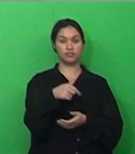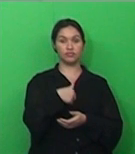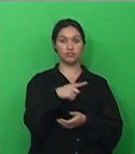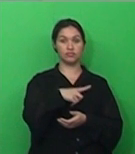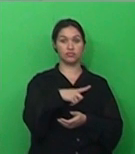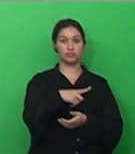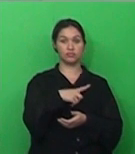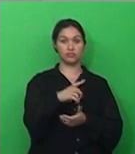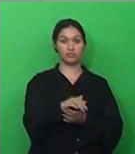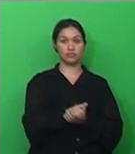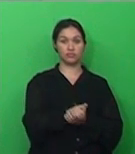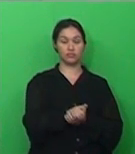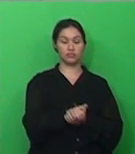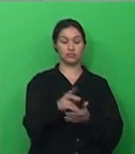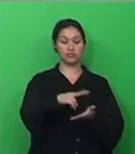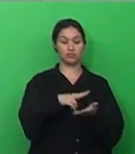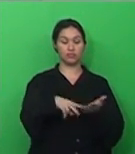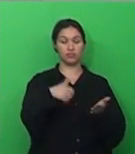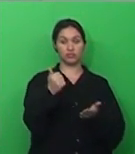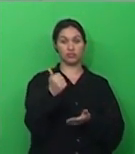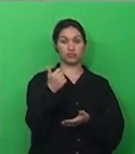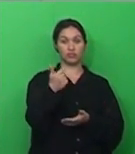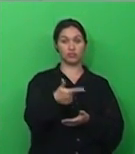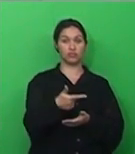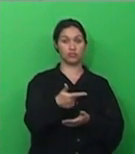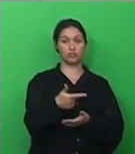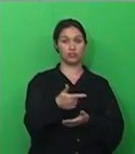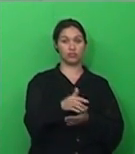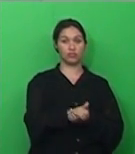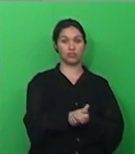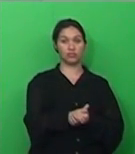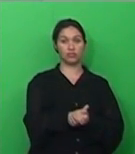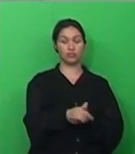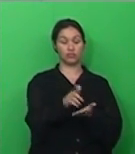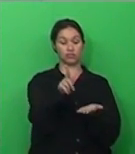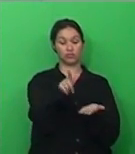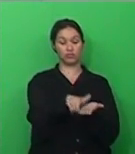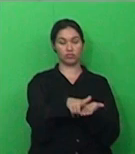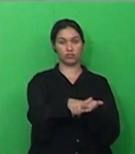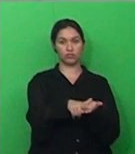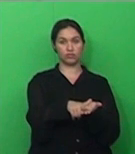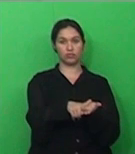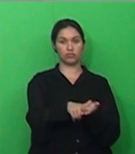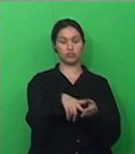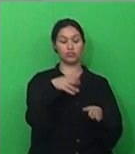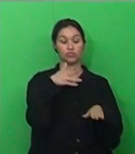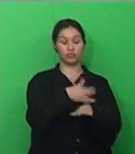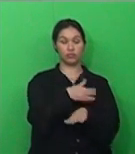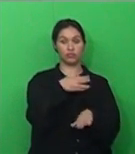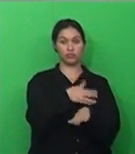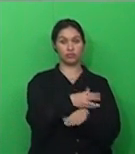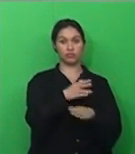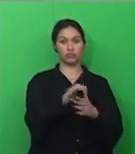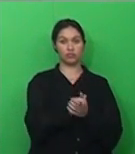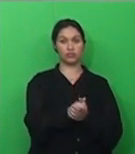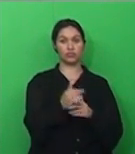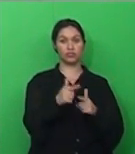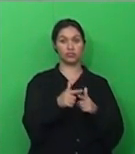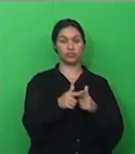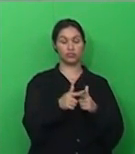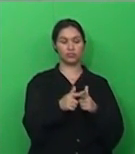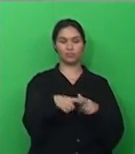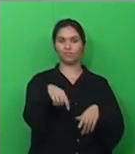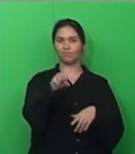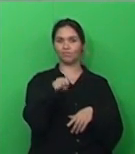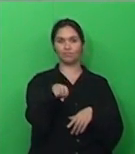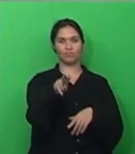praticamente 12 páginas de participações e premiações do Cirquinho do Revirado, tal o grande sucesso desse